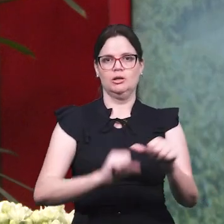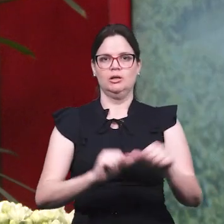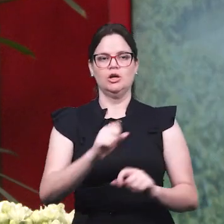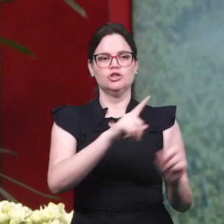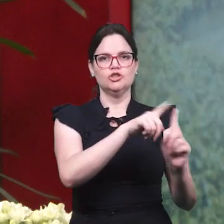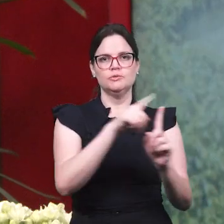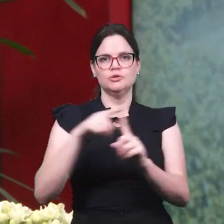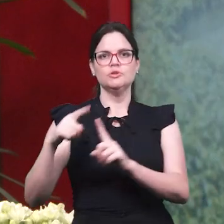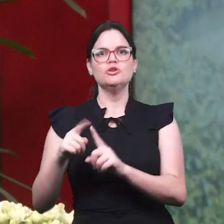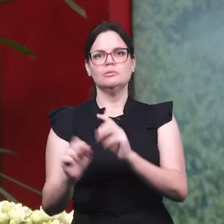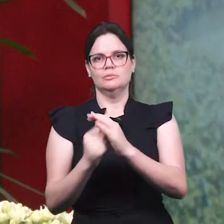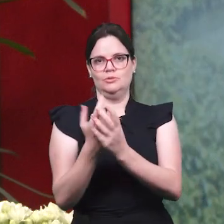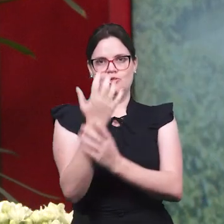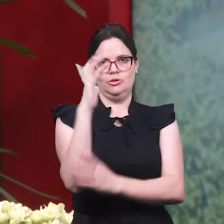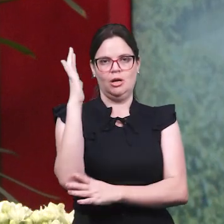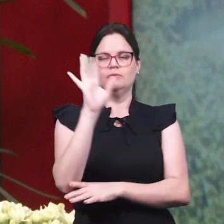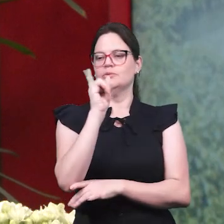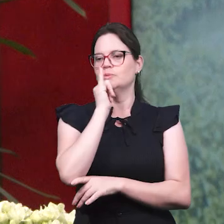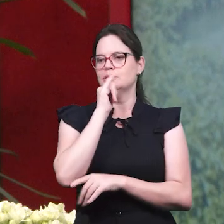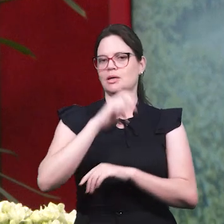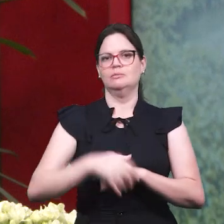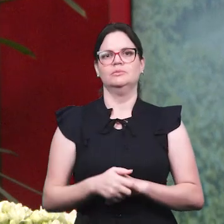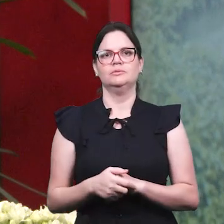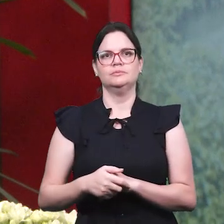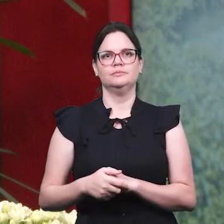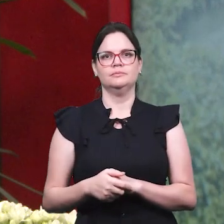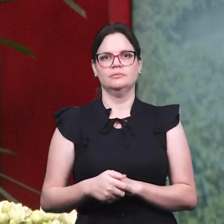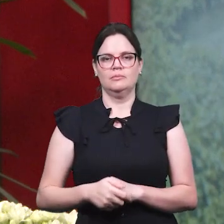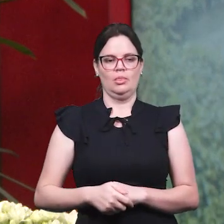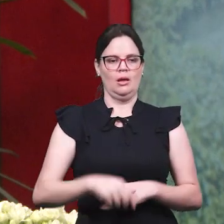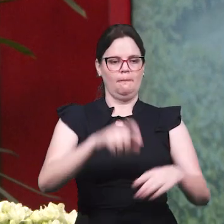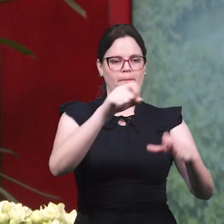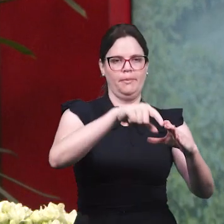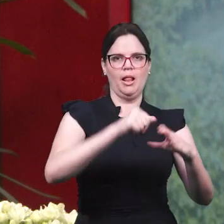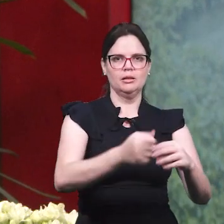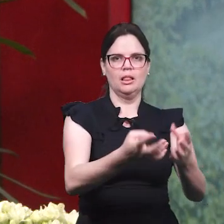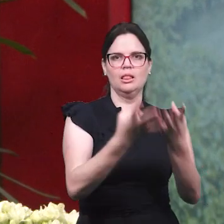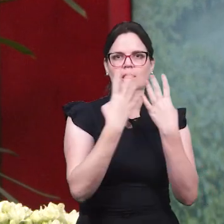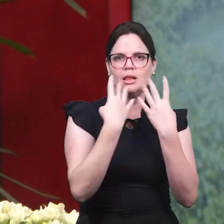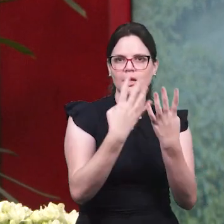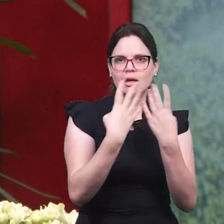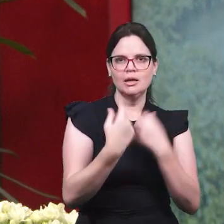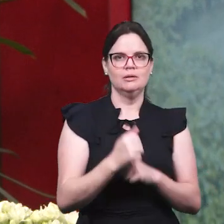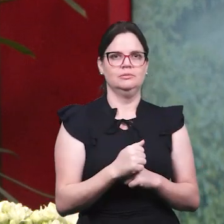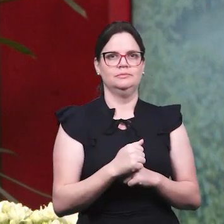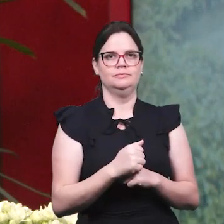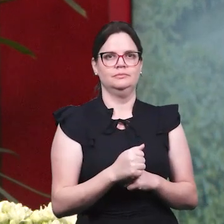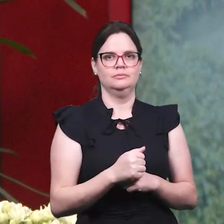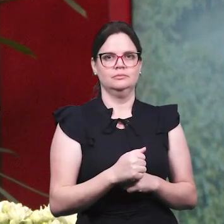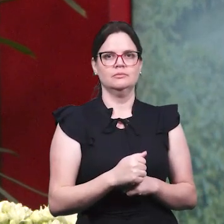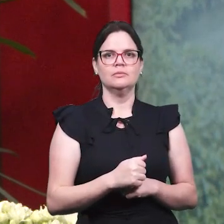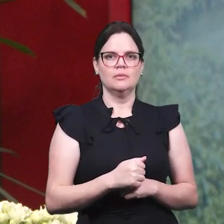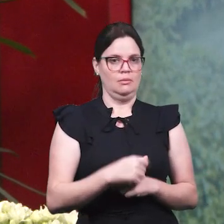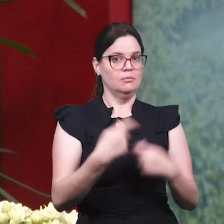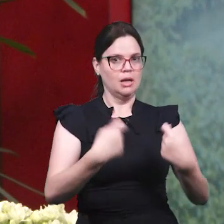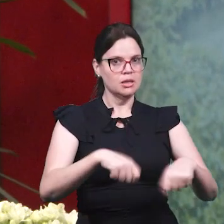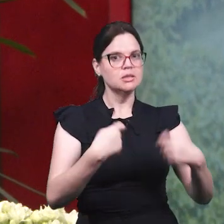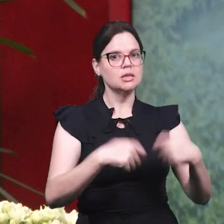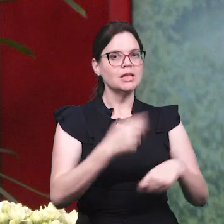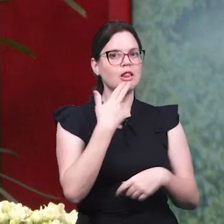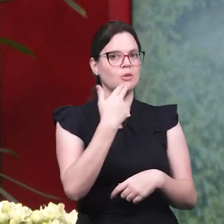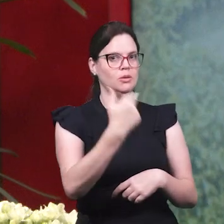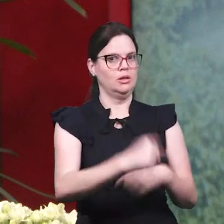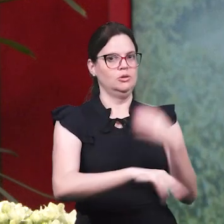Por exemplo, faz a cultura do trigo, que é uma cultura, por exemplo, que consome muito nutrientes.